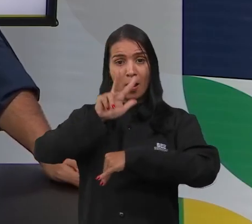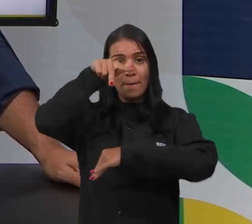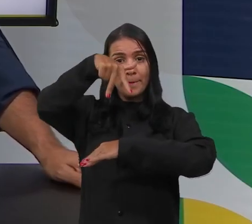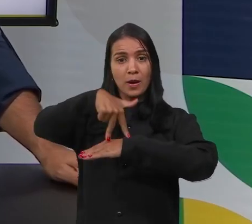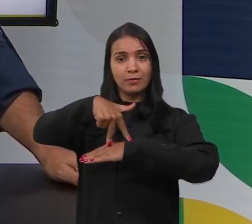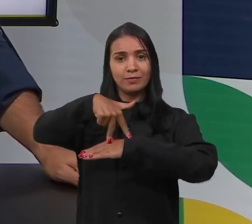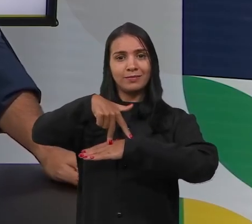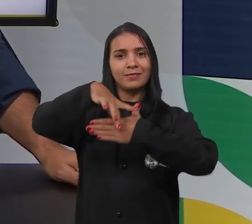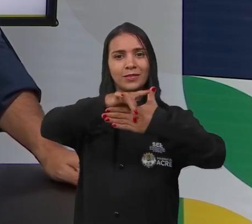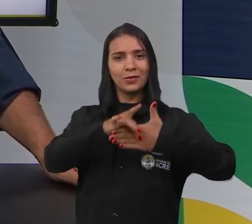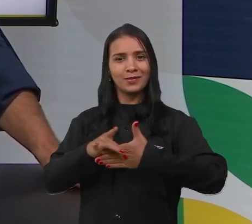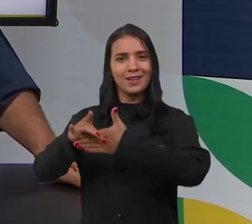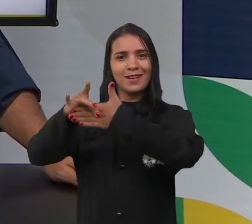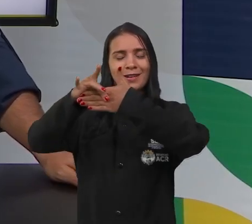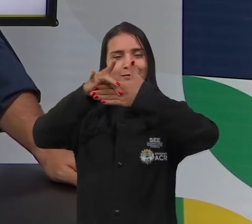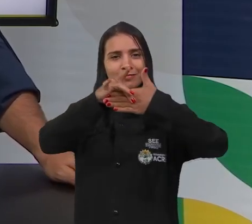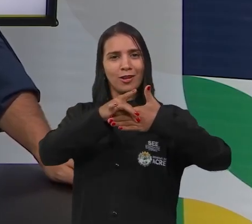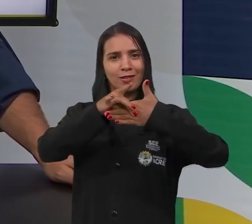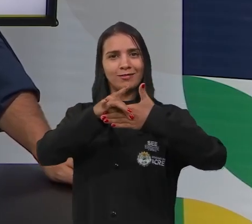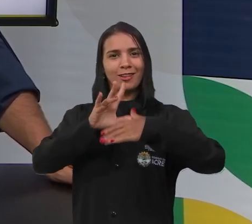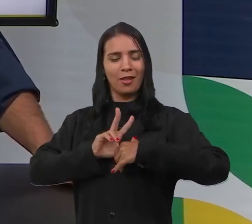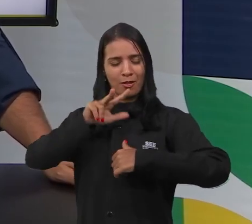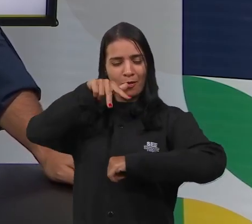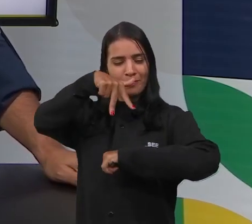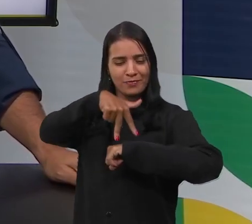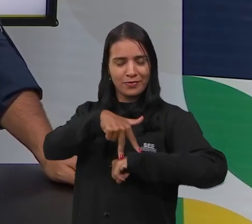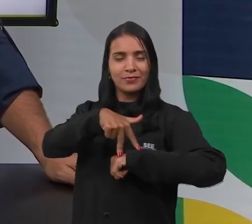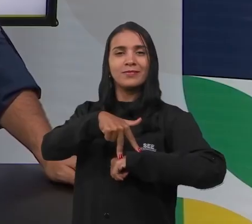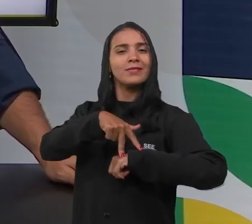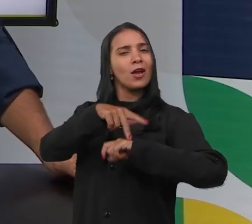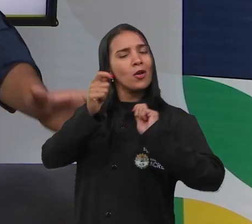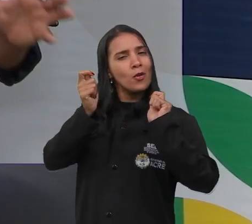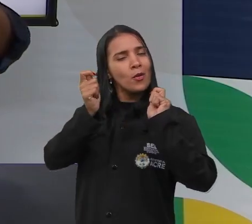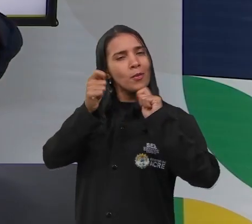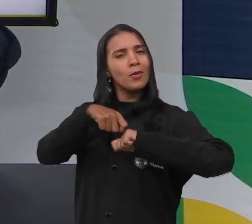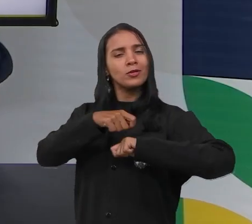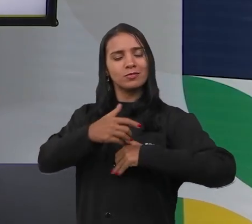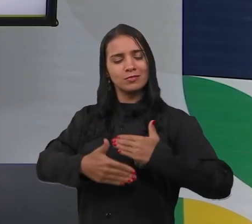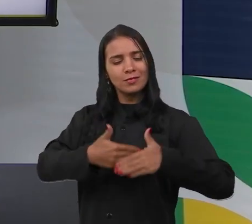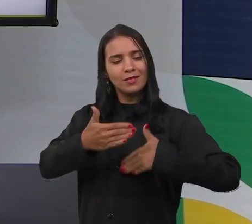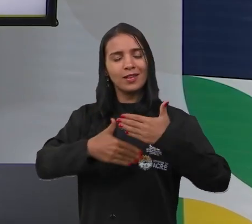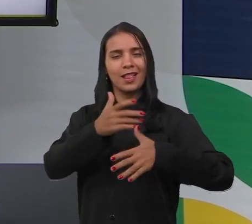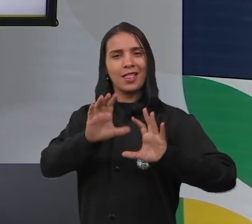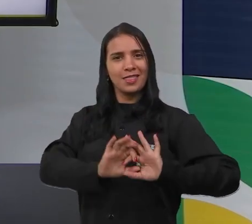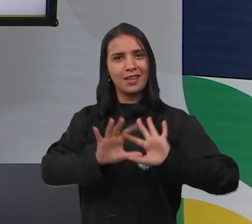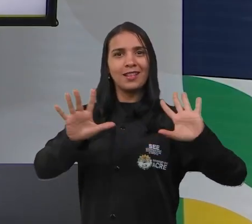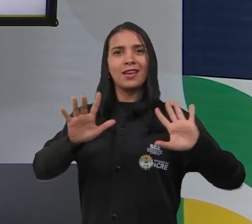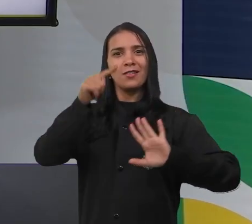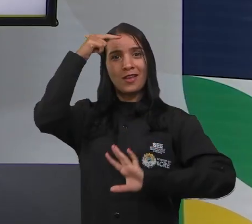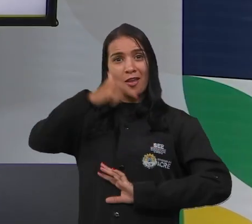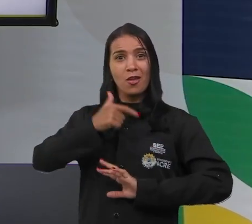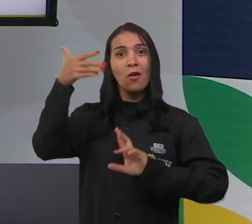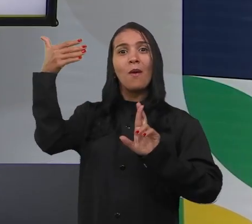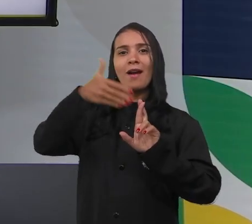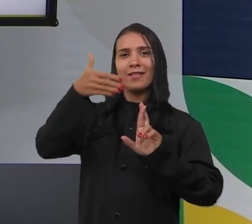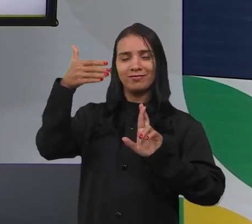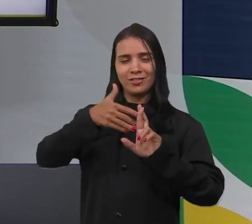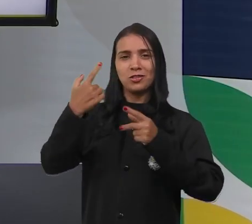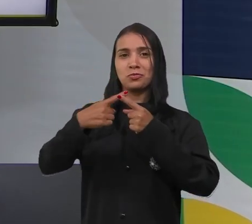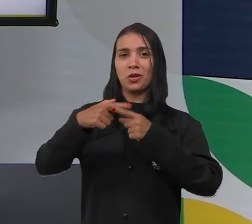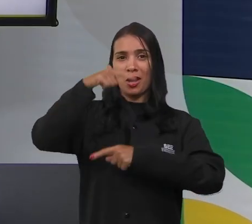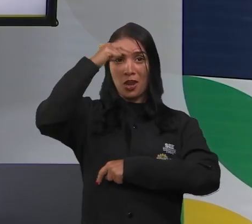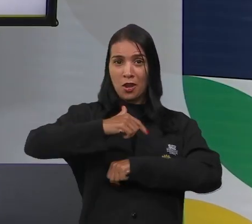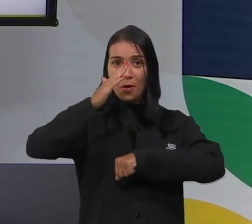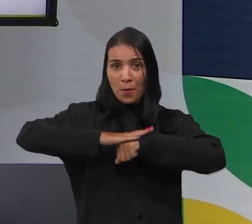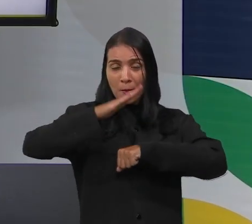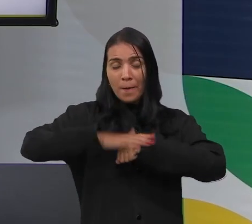ação e essa ação é desenvolvida de forma autônoma, em que você é o referencial, você está executando,